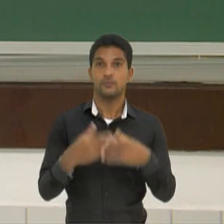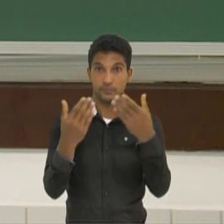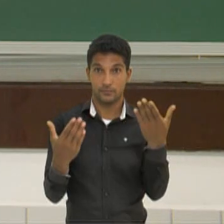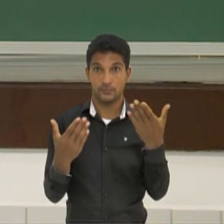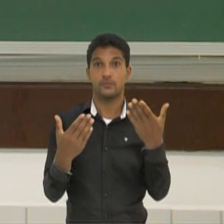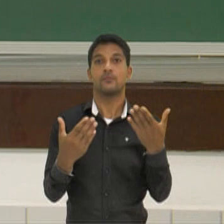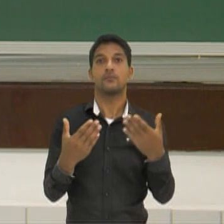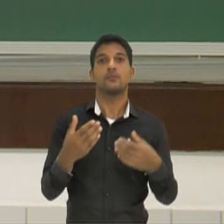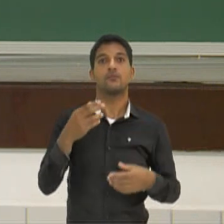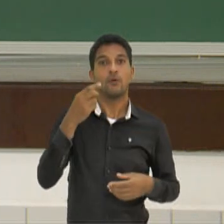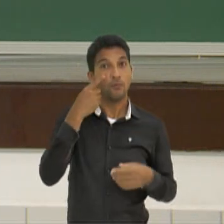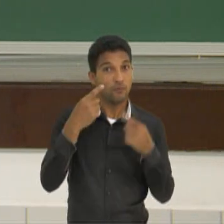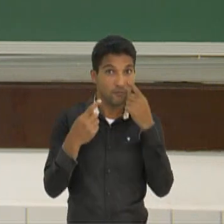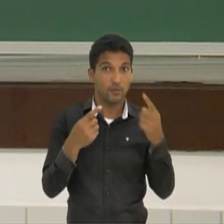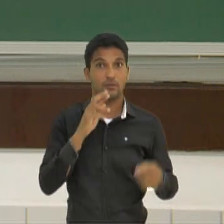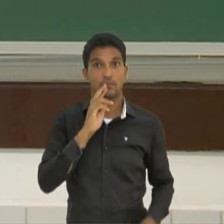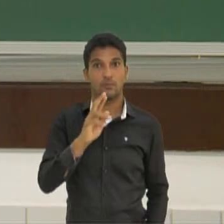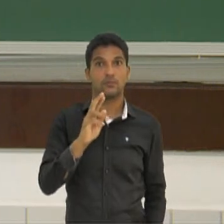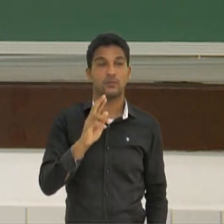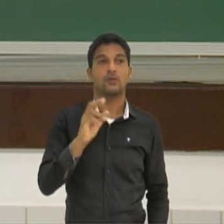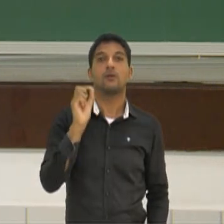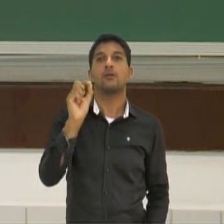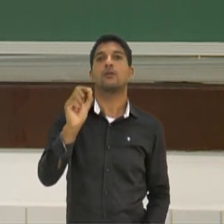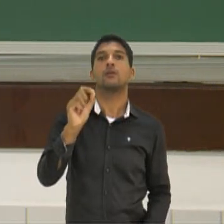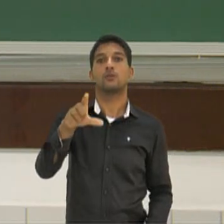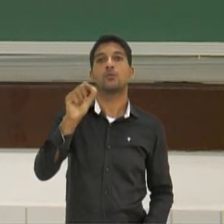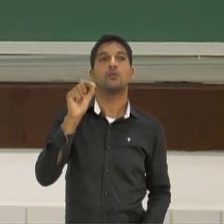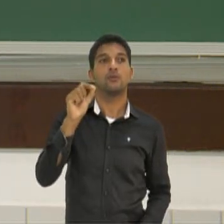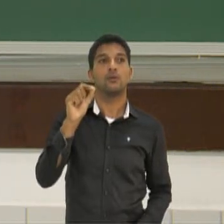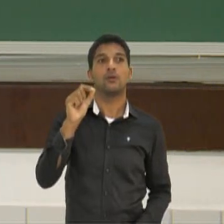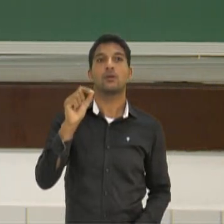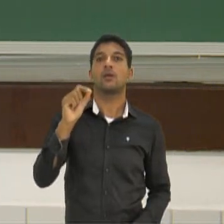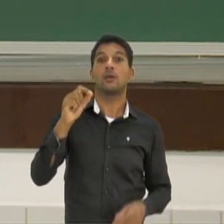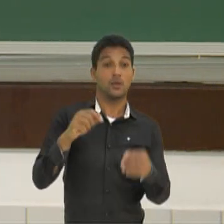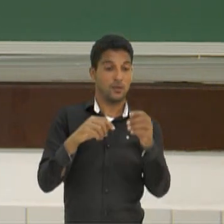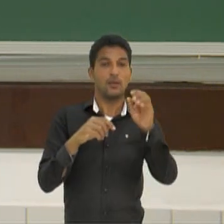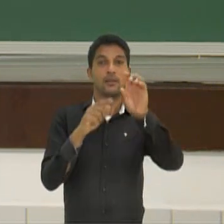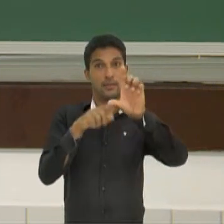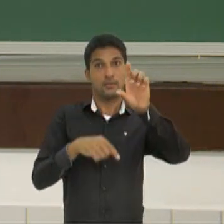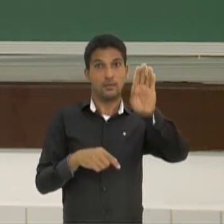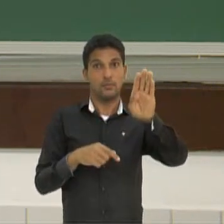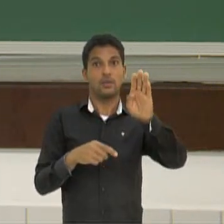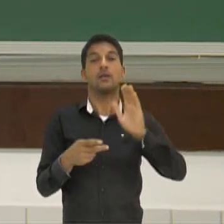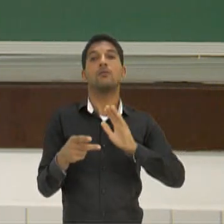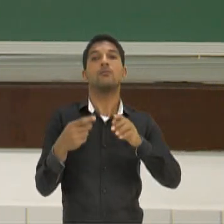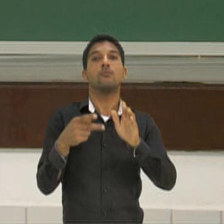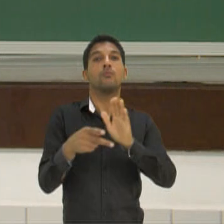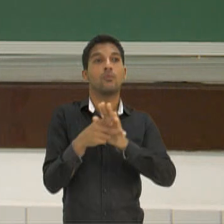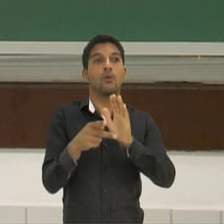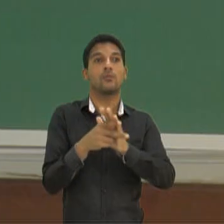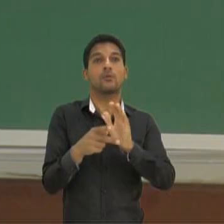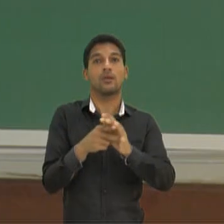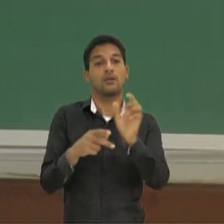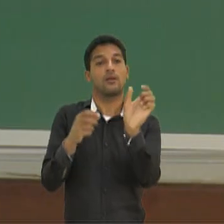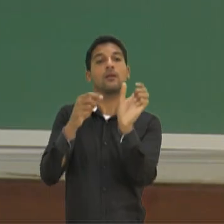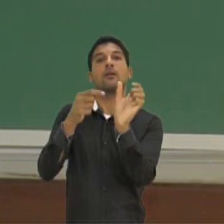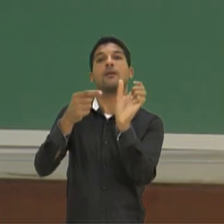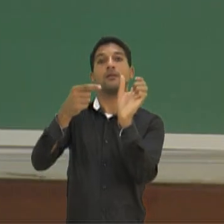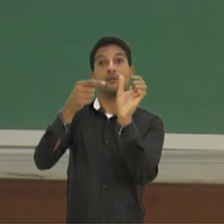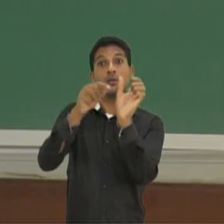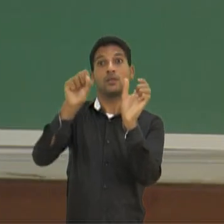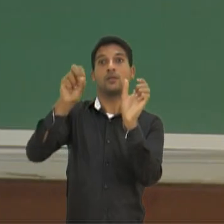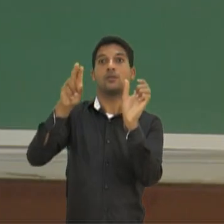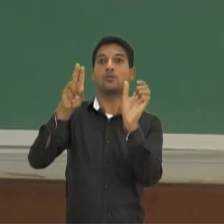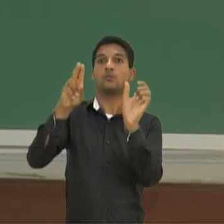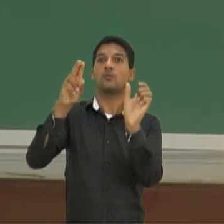Então, pessoal, verificando ali, olha lá, quem considerou que pergaminho é uma derivação sufixal, né, acertou. Então, se lembra, né, como